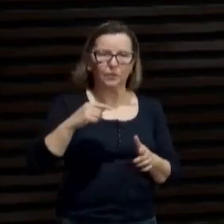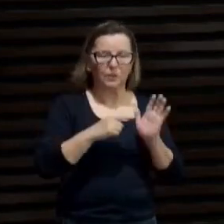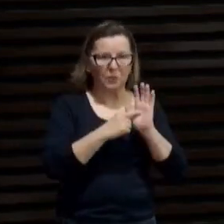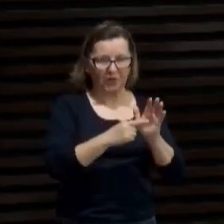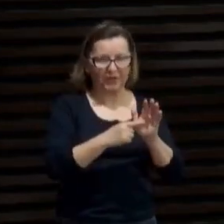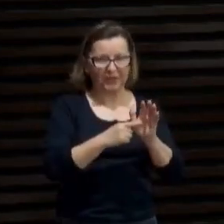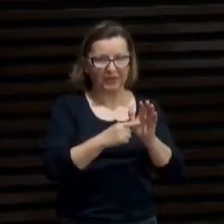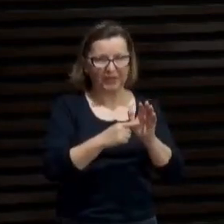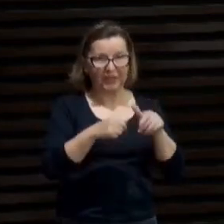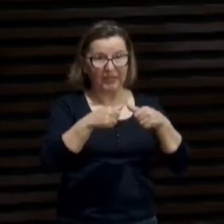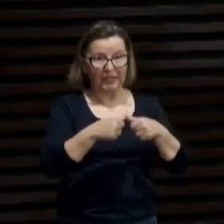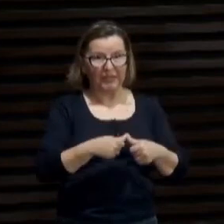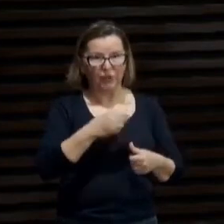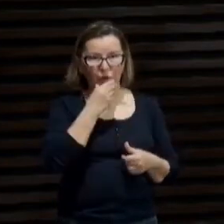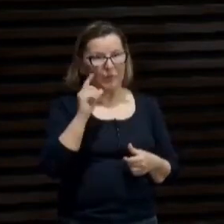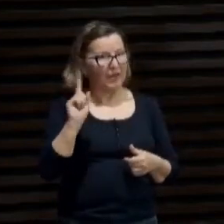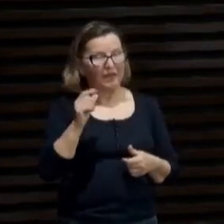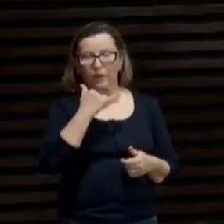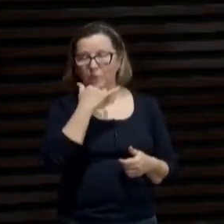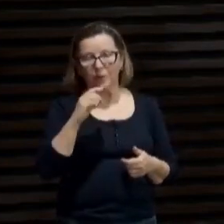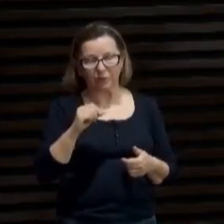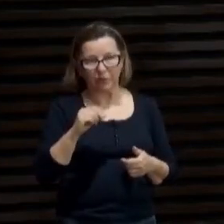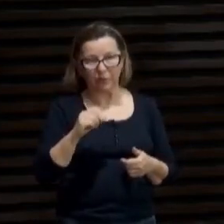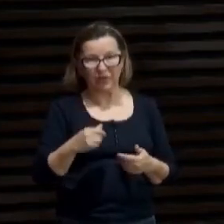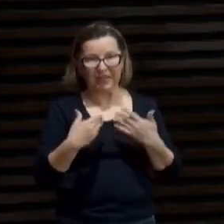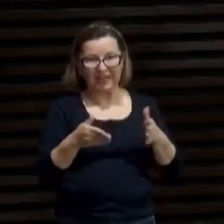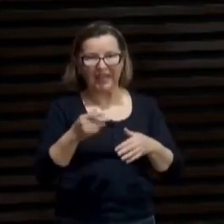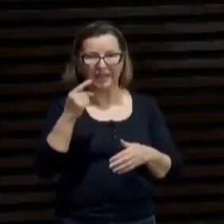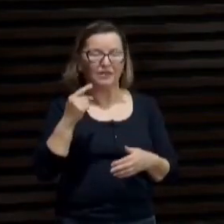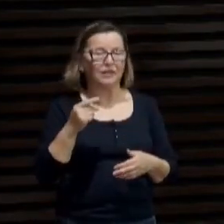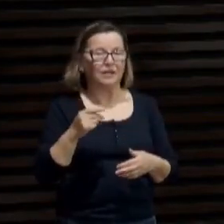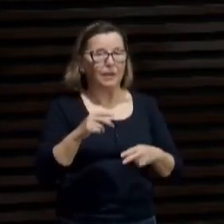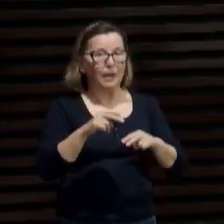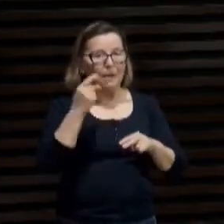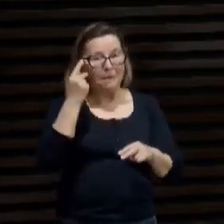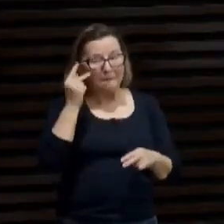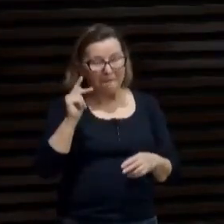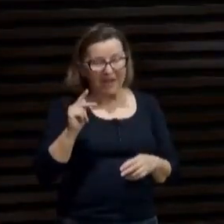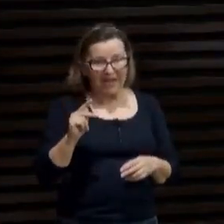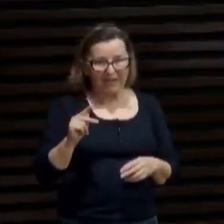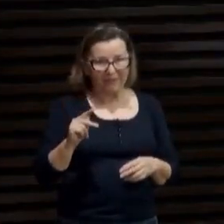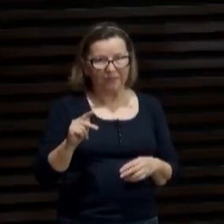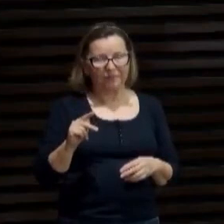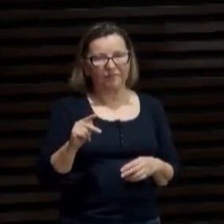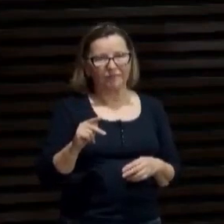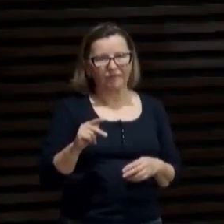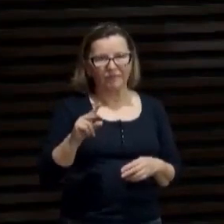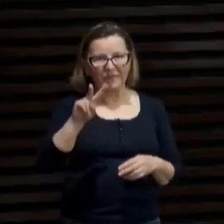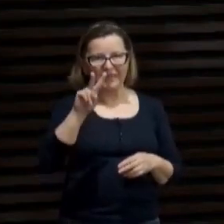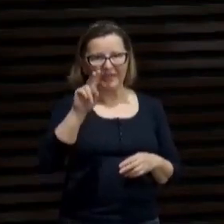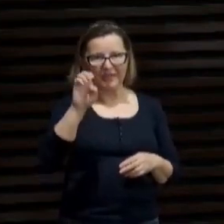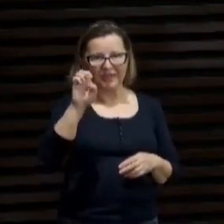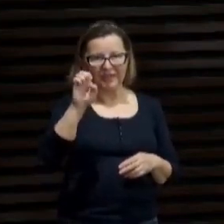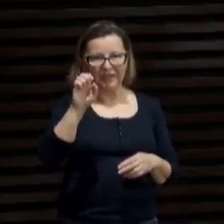atormentaram pro resto da vida. Sabe o que é o verdugo, meu amado? É a sua consciência te punindo, te